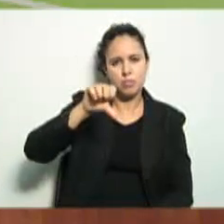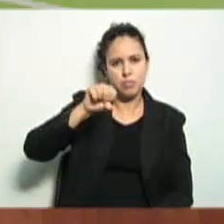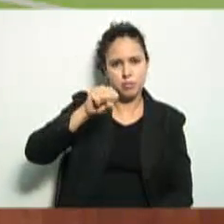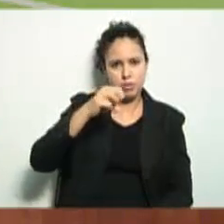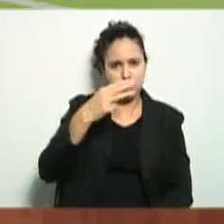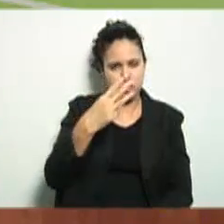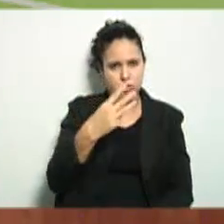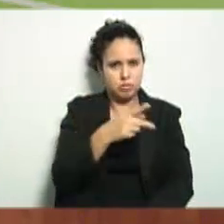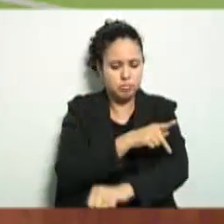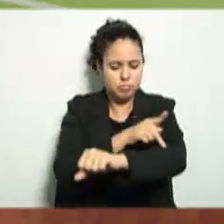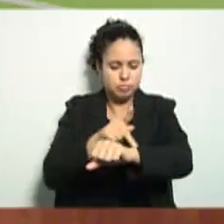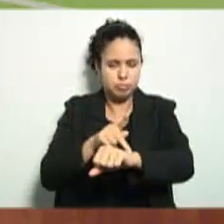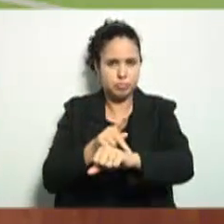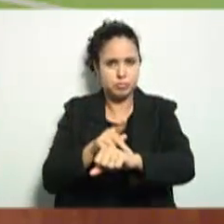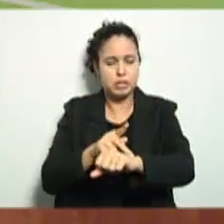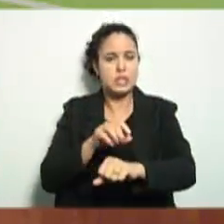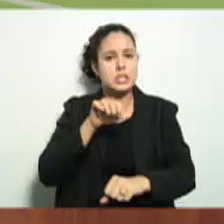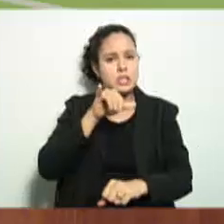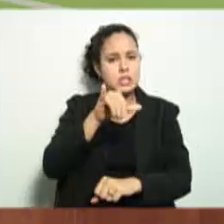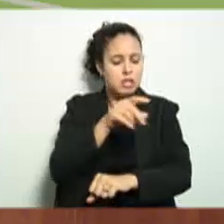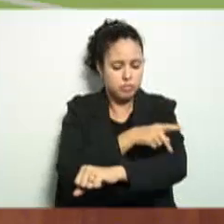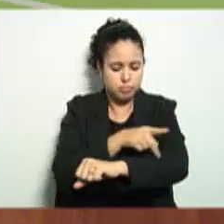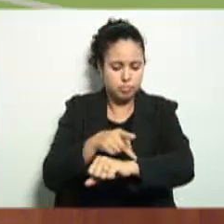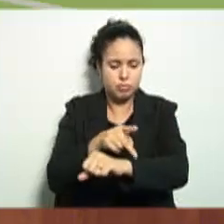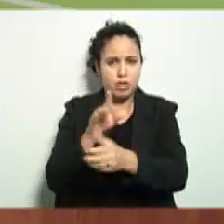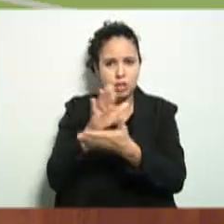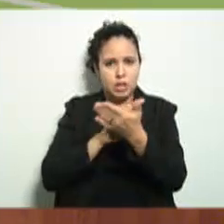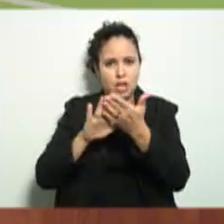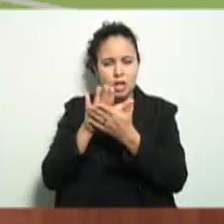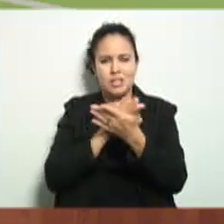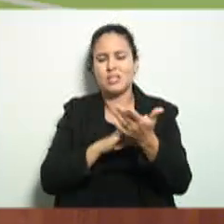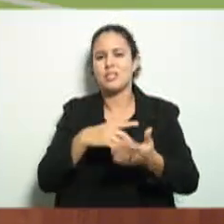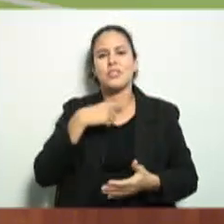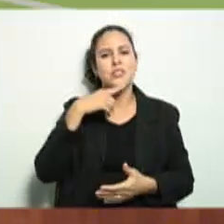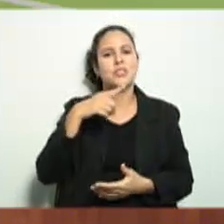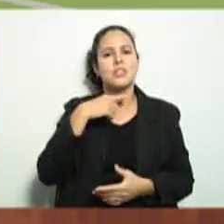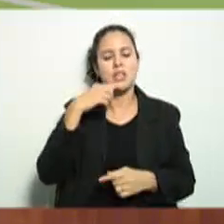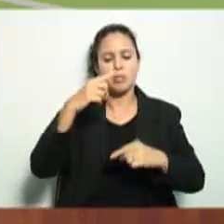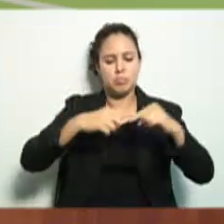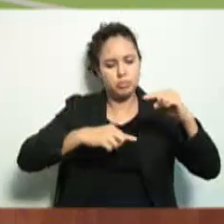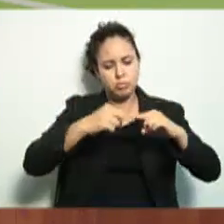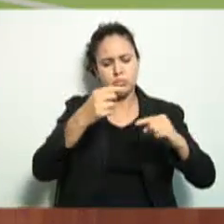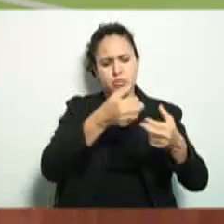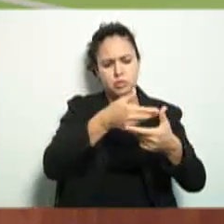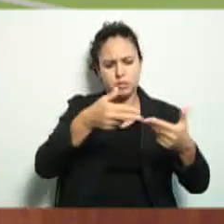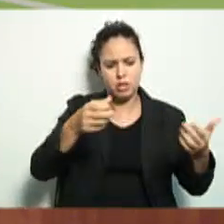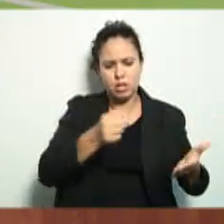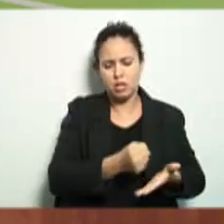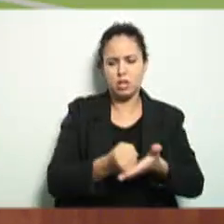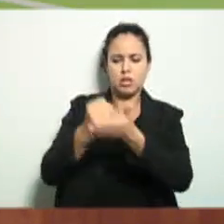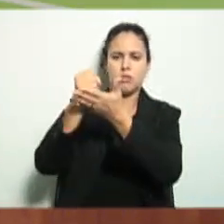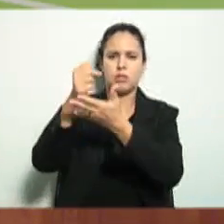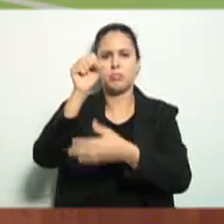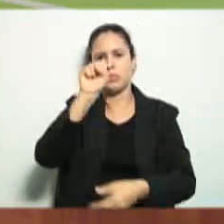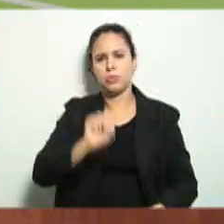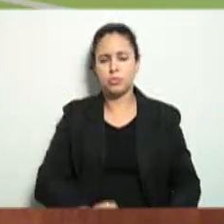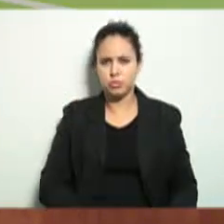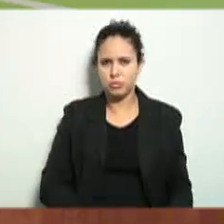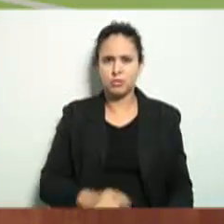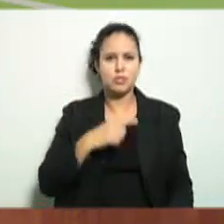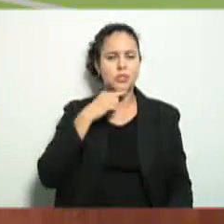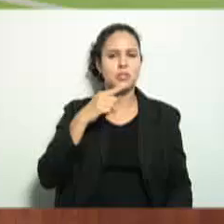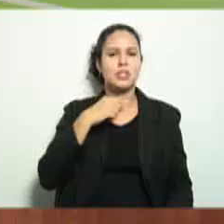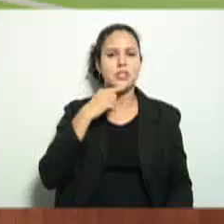escoar, enviar a nossa produção para outros locais. Então veja que a logística rodoviária ela